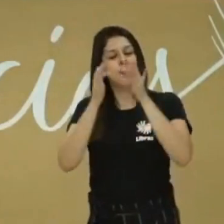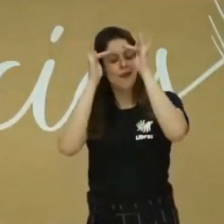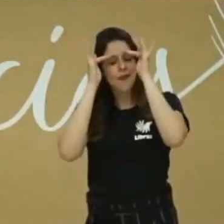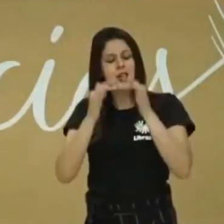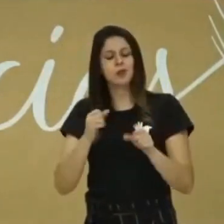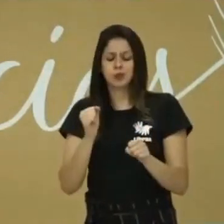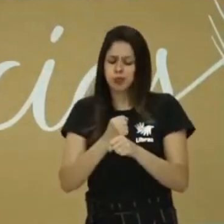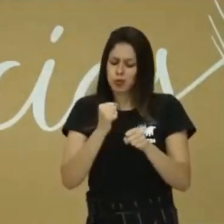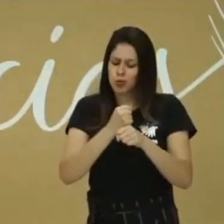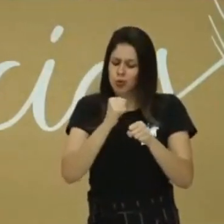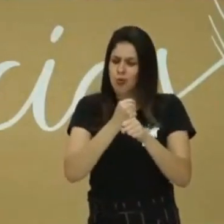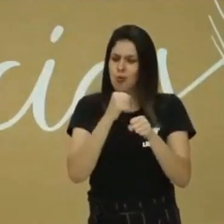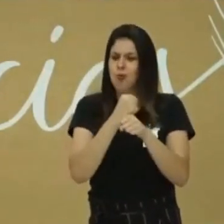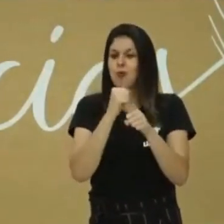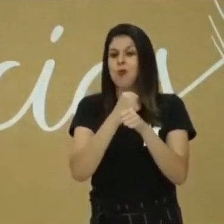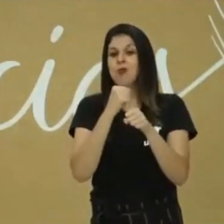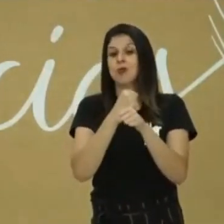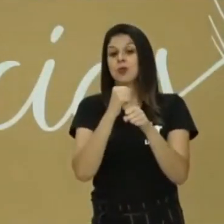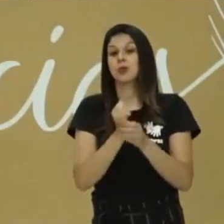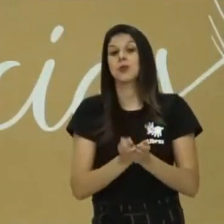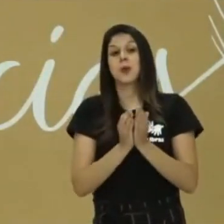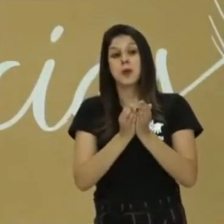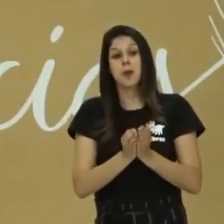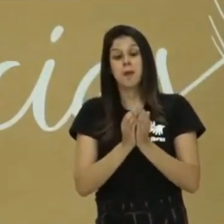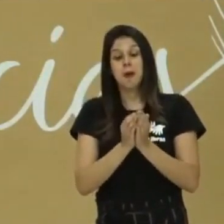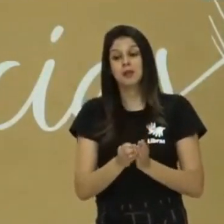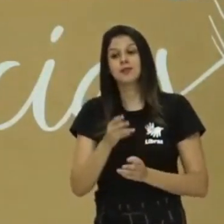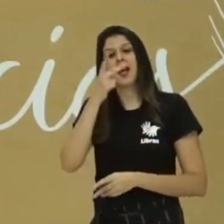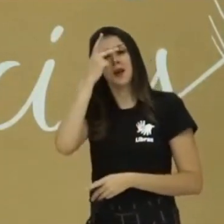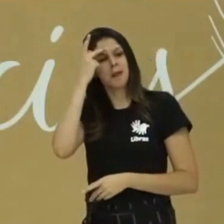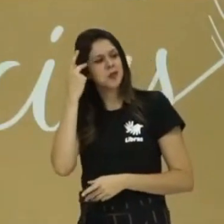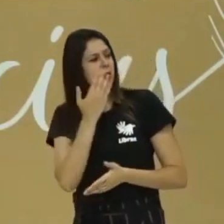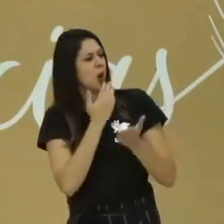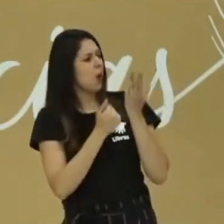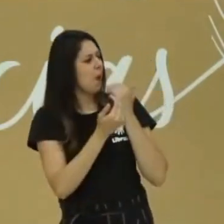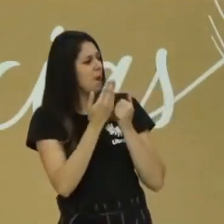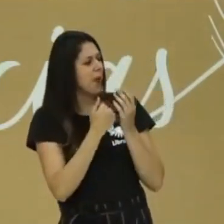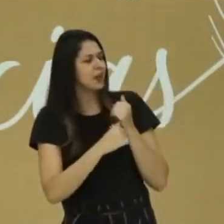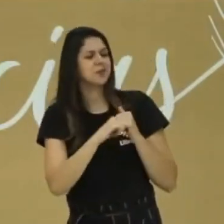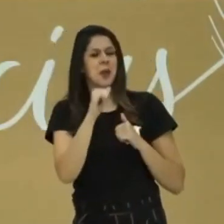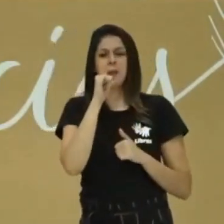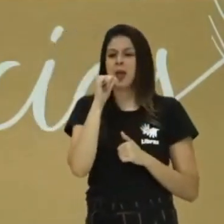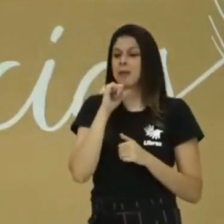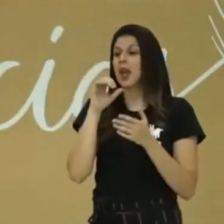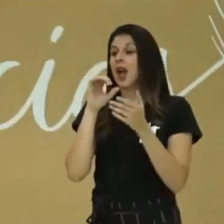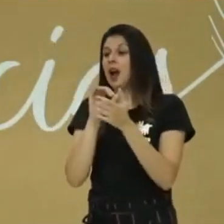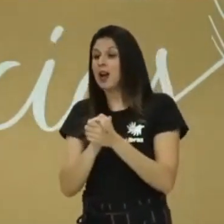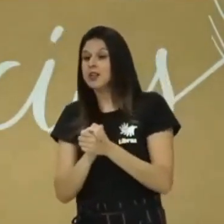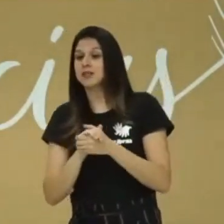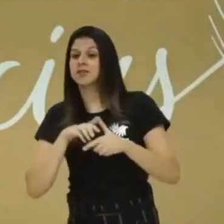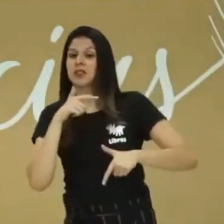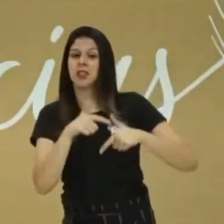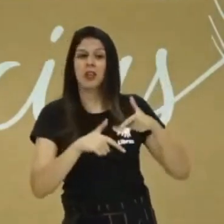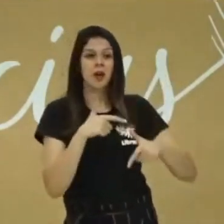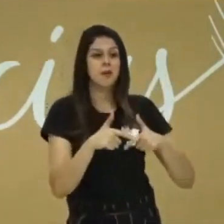construindo uma arca e a Bíblia diz que eles comiam e bebiam casavam e davam-se em casamento